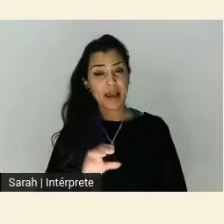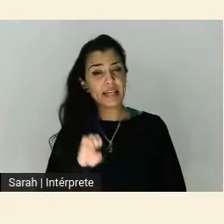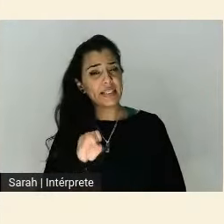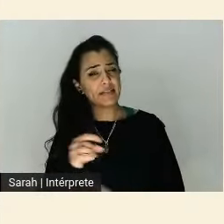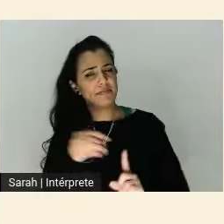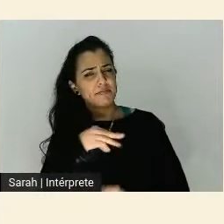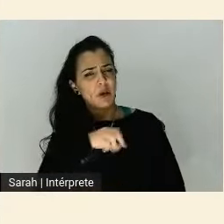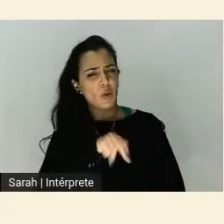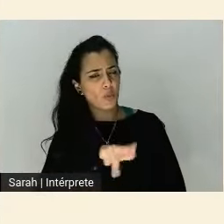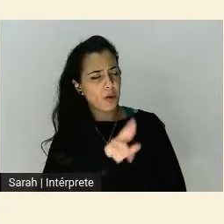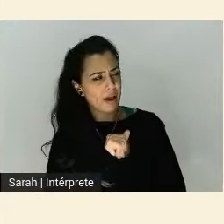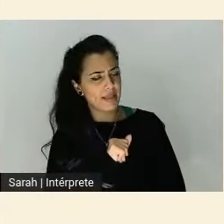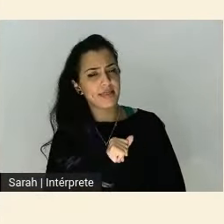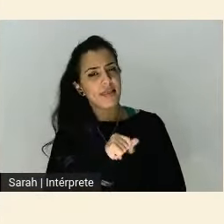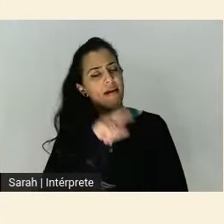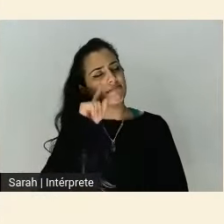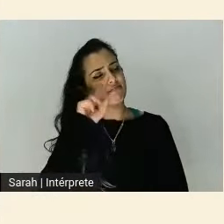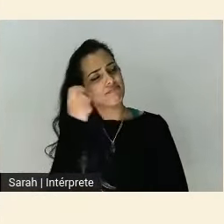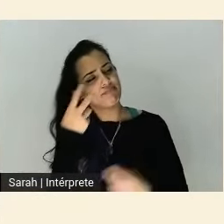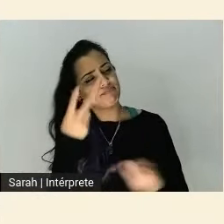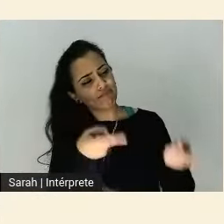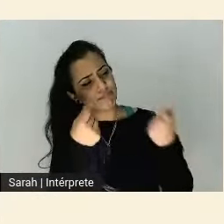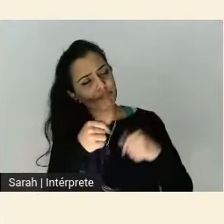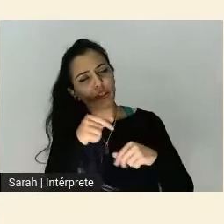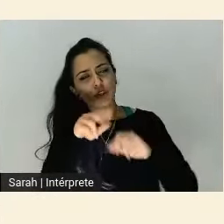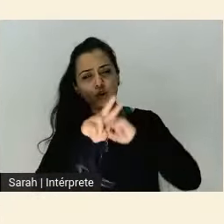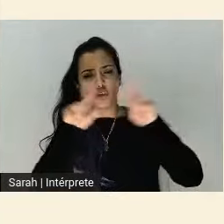foi visualizado numa imagem Amazônia,